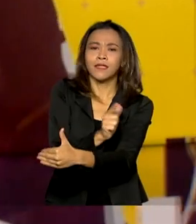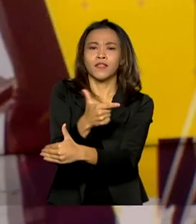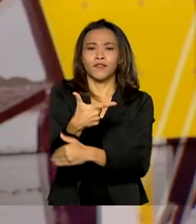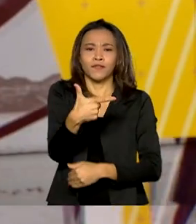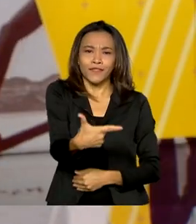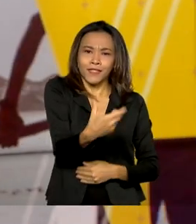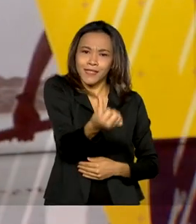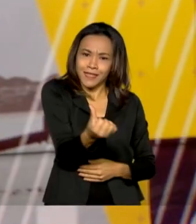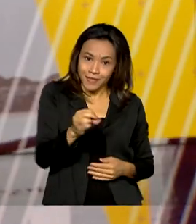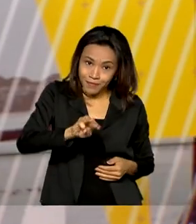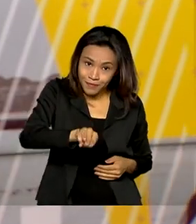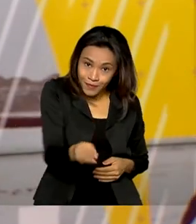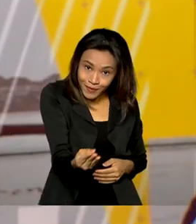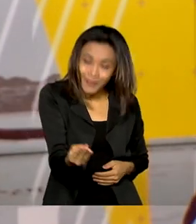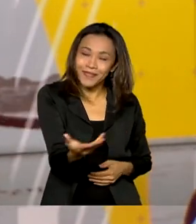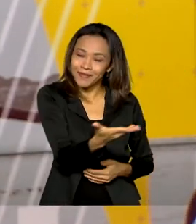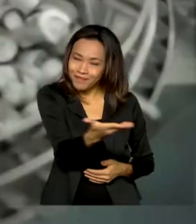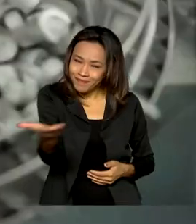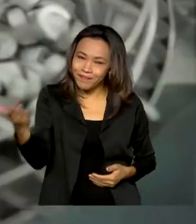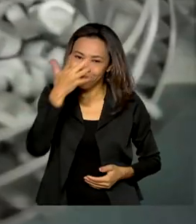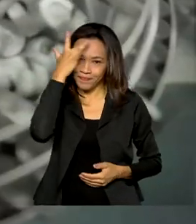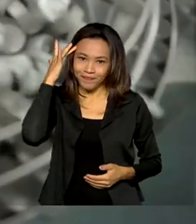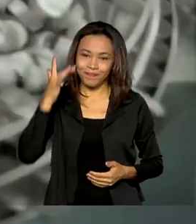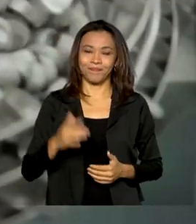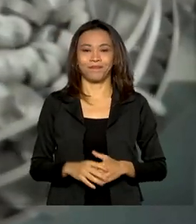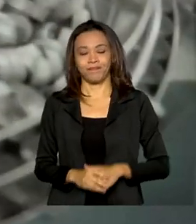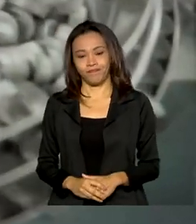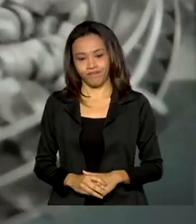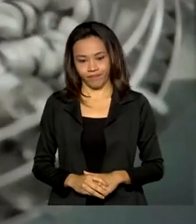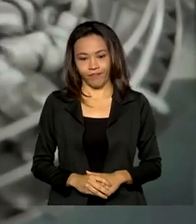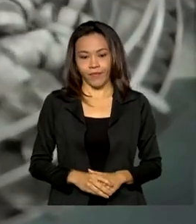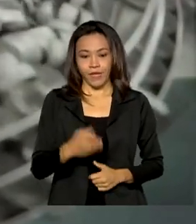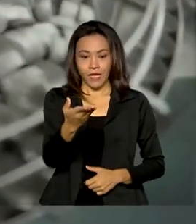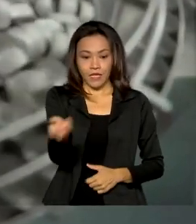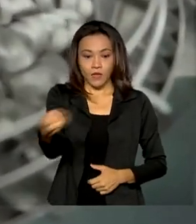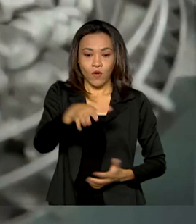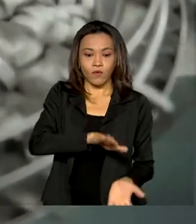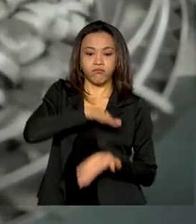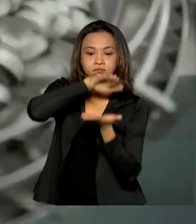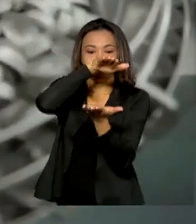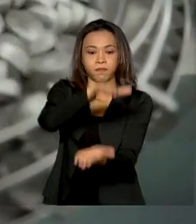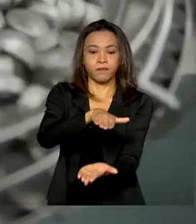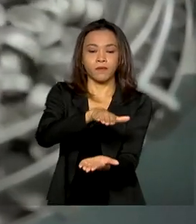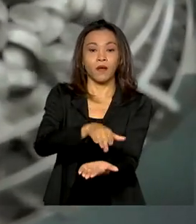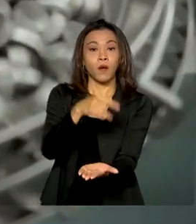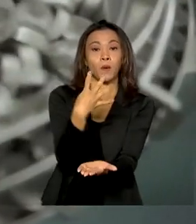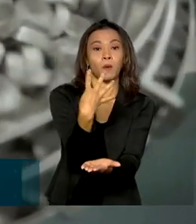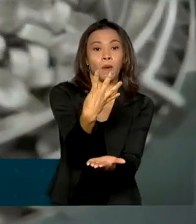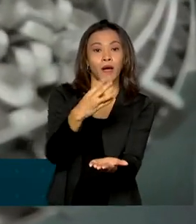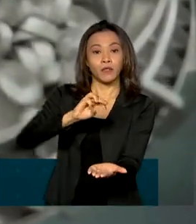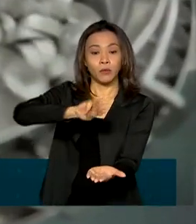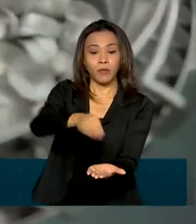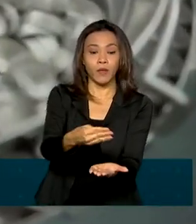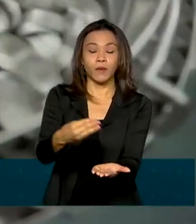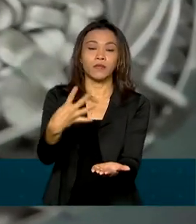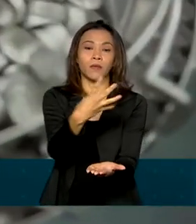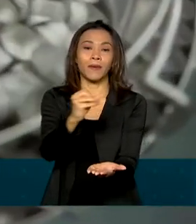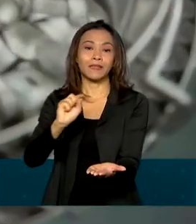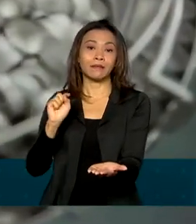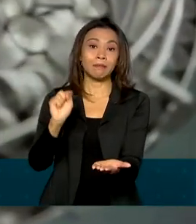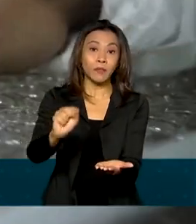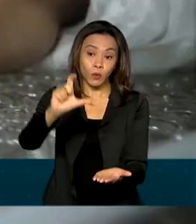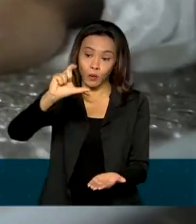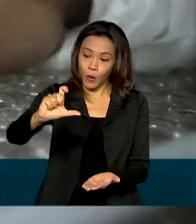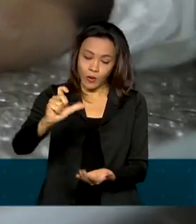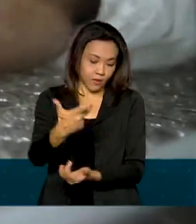de 26 milhões de brasileiros é o novo lote contém mais de 4 milhões e quatrocentos mil